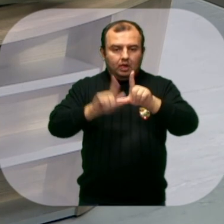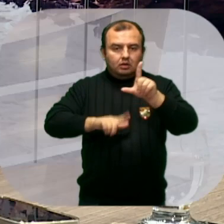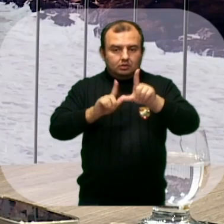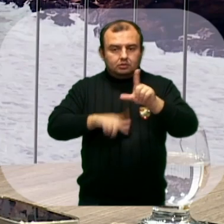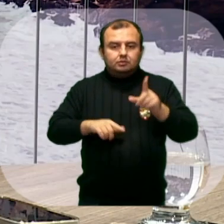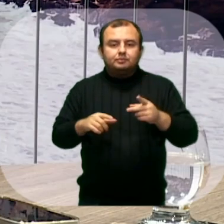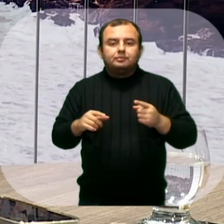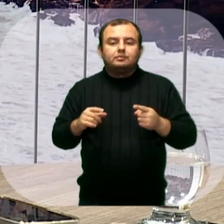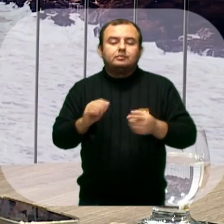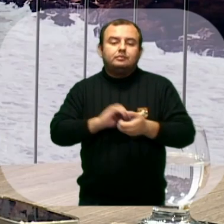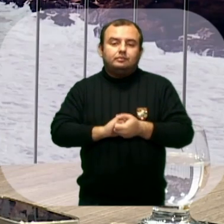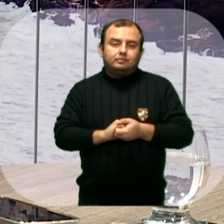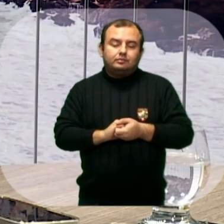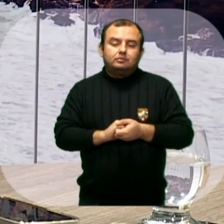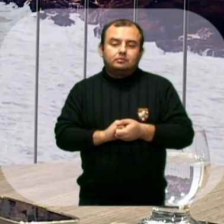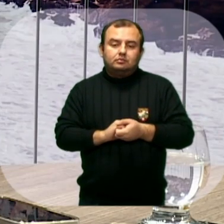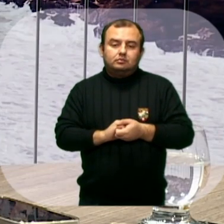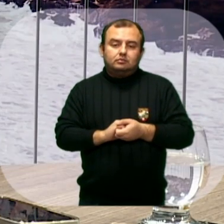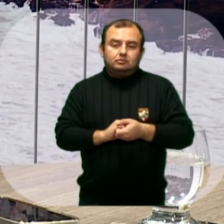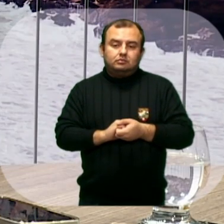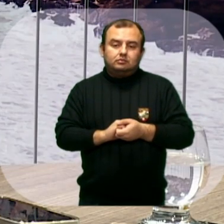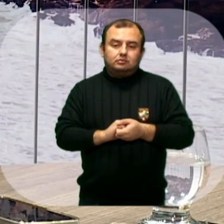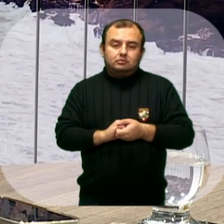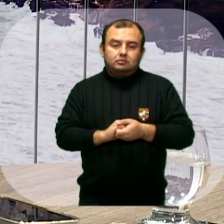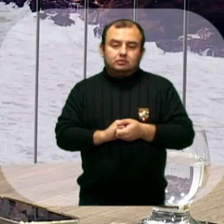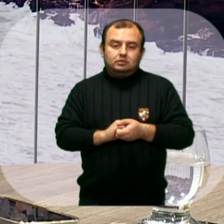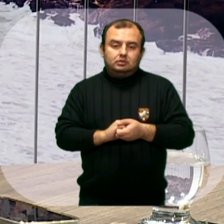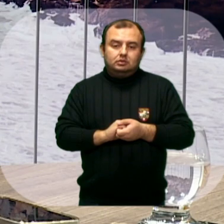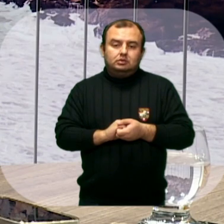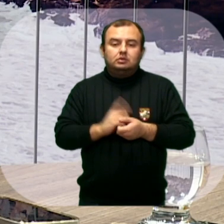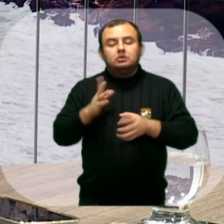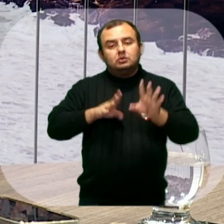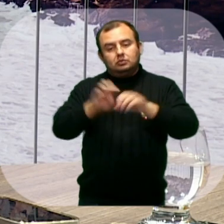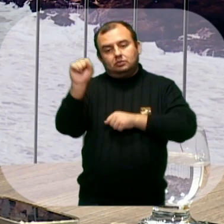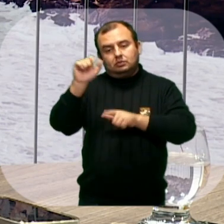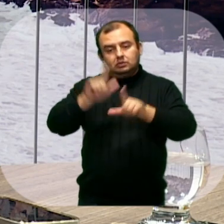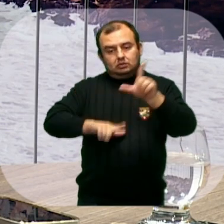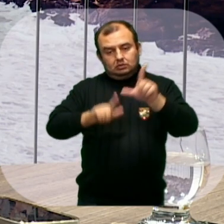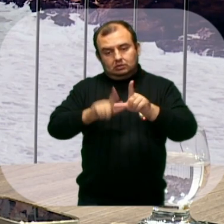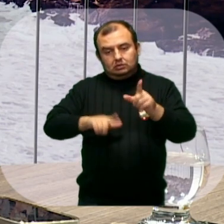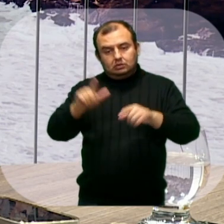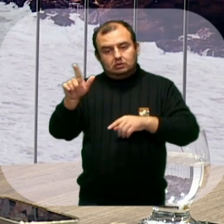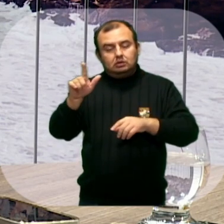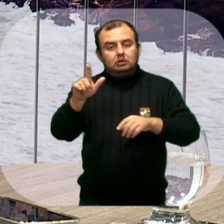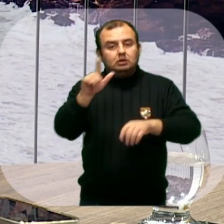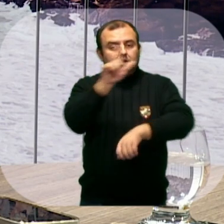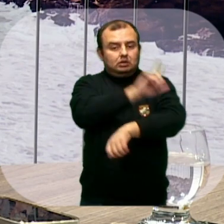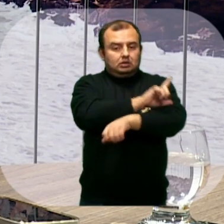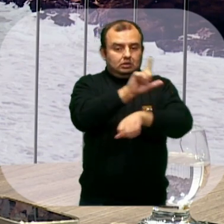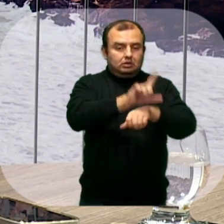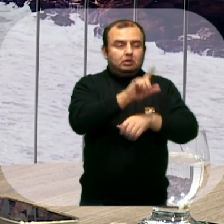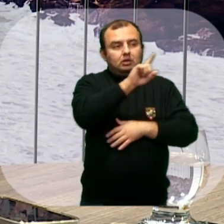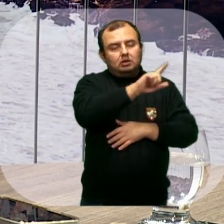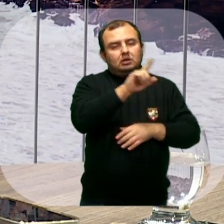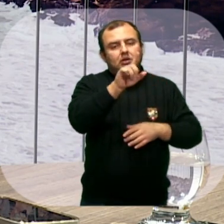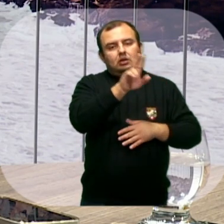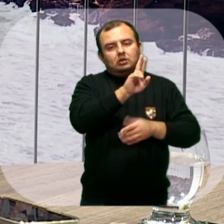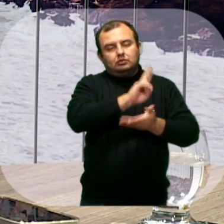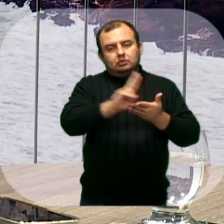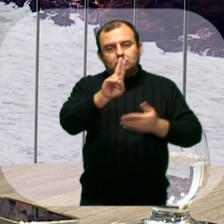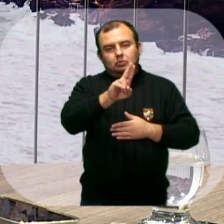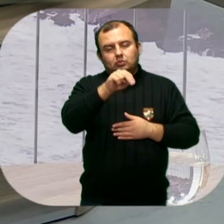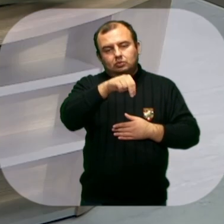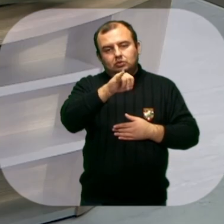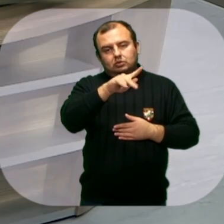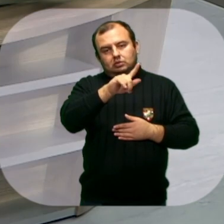né? E quando eu fiz letras em Lages, na Uniplac. Qual foi o meu